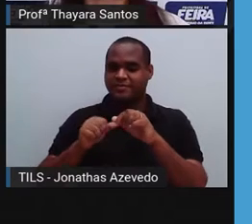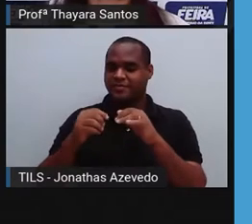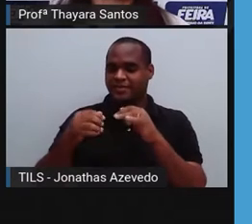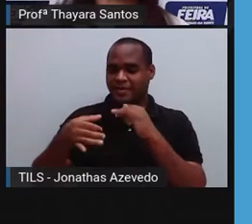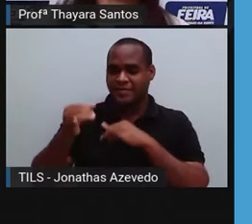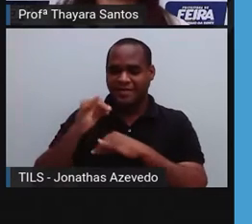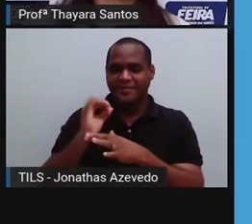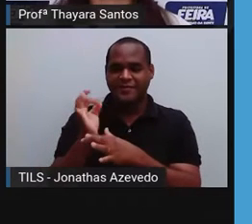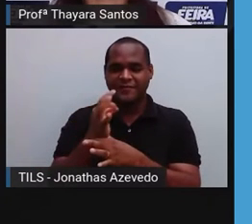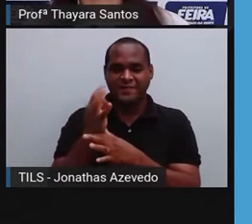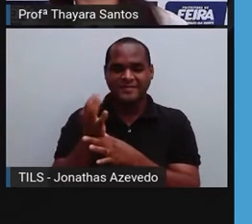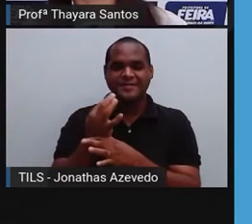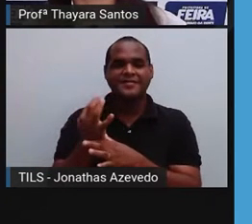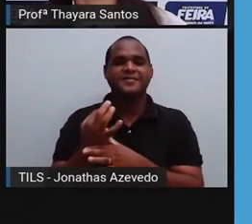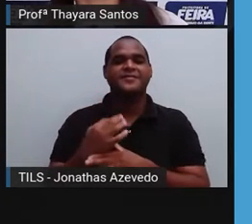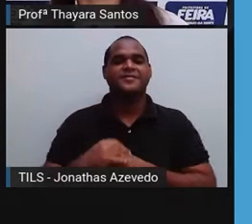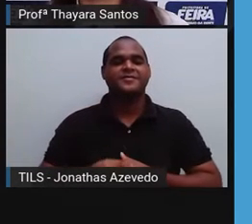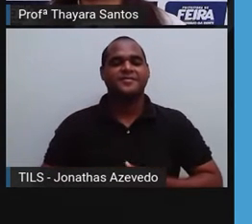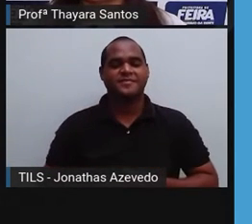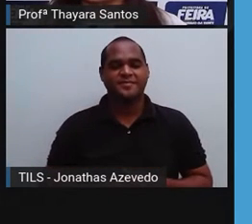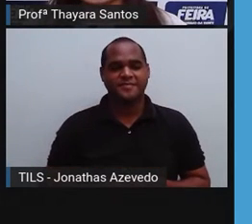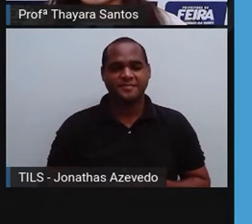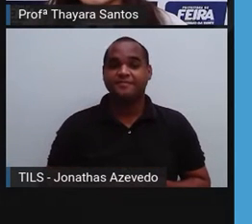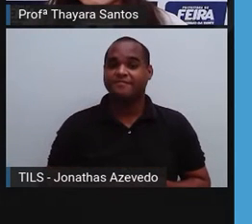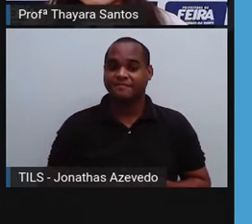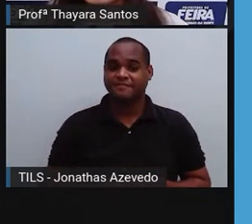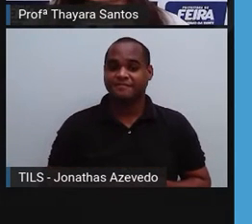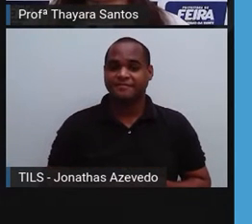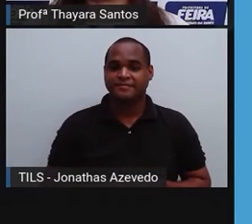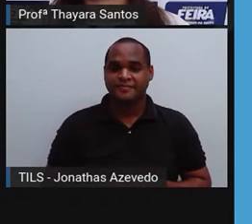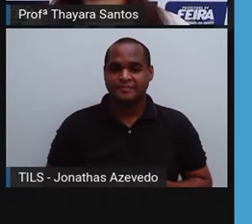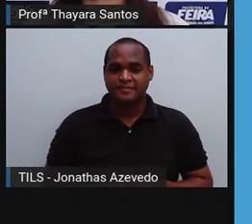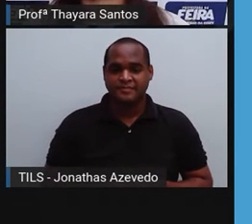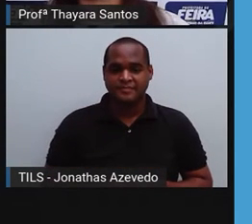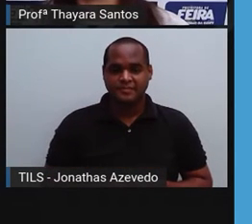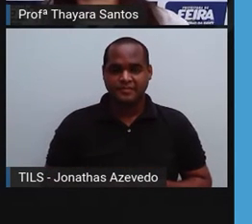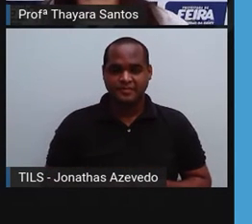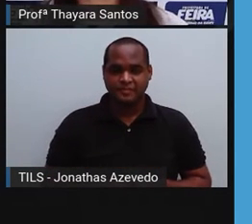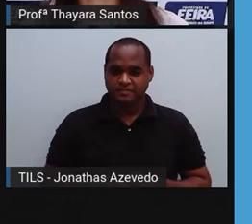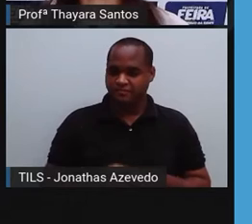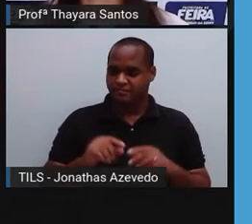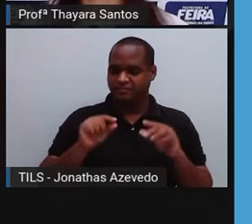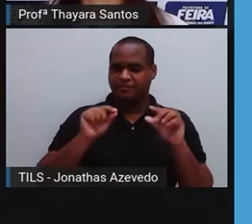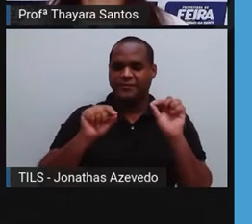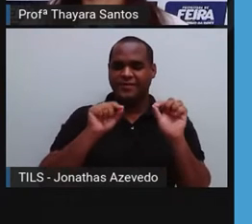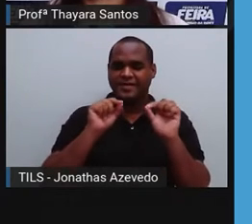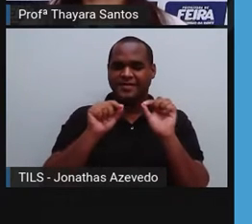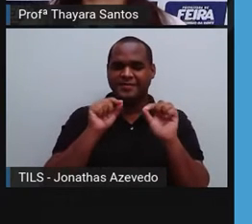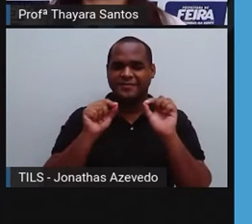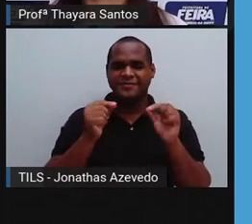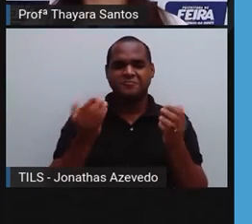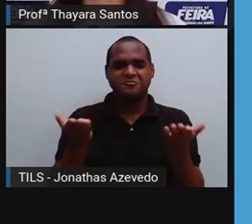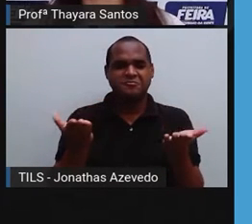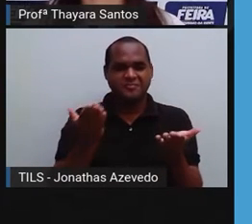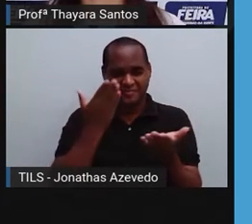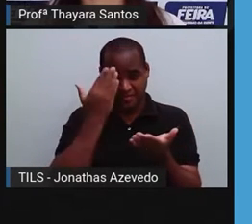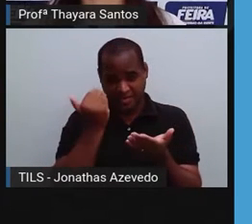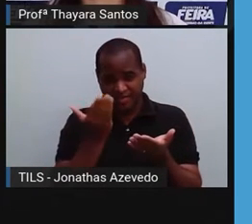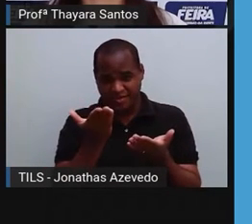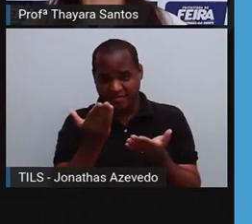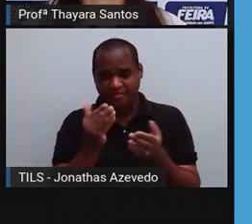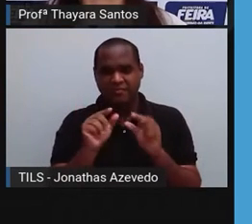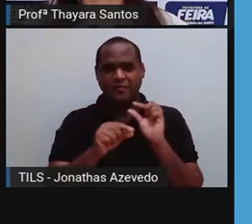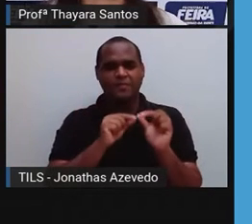transformações químicas e transformações físicas da matéria. Agora, vocês sabem o que é isso, o que quer dizer essa